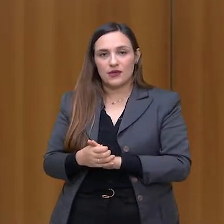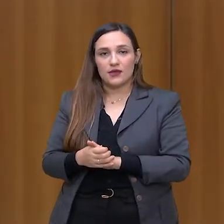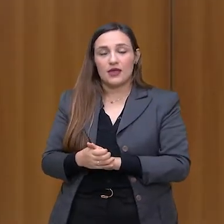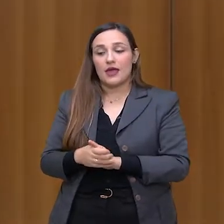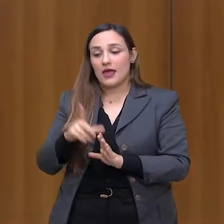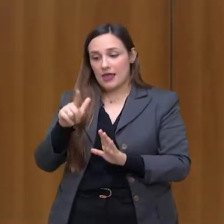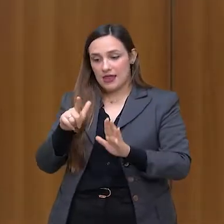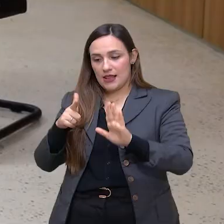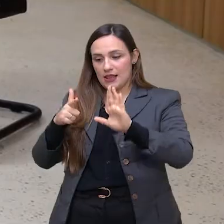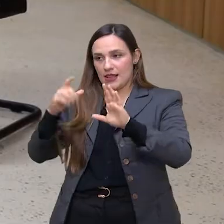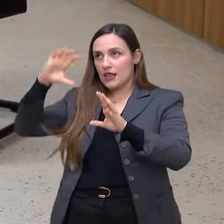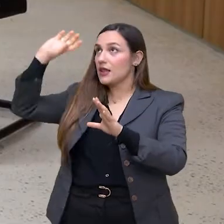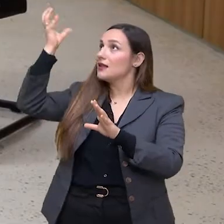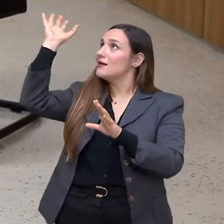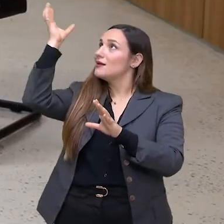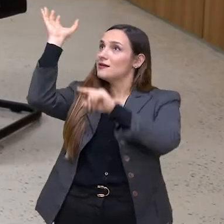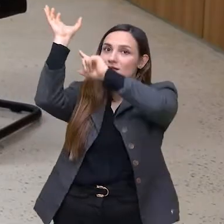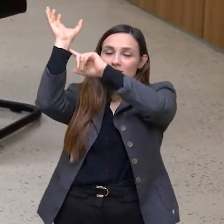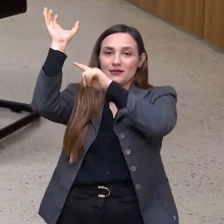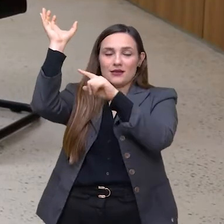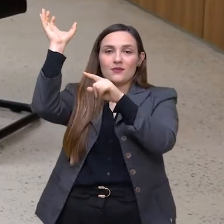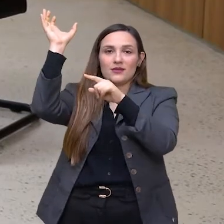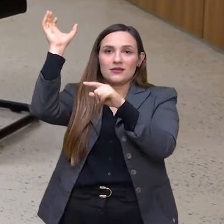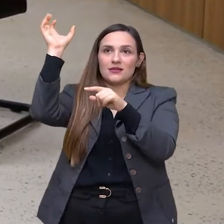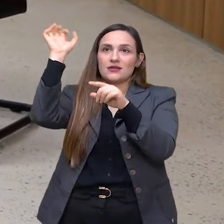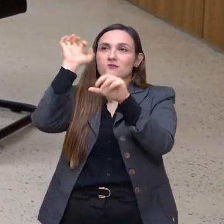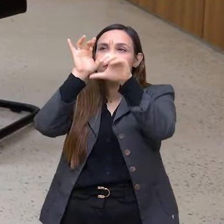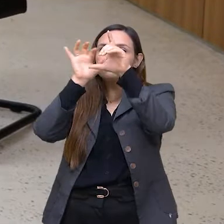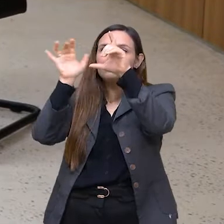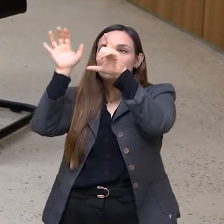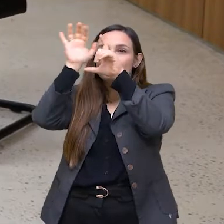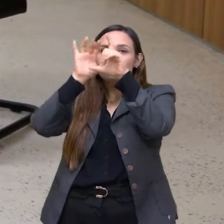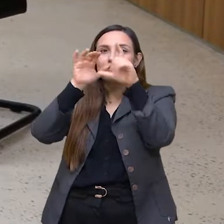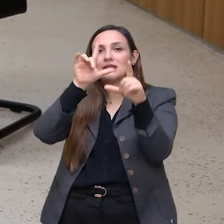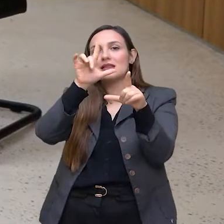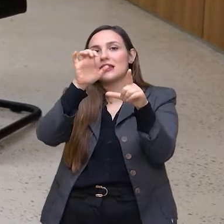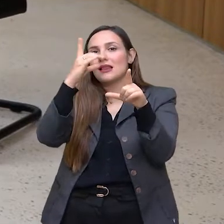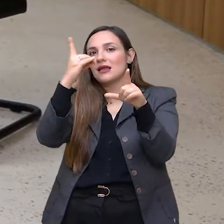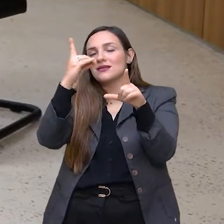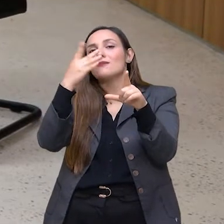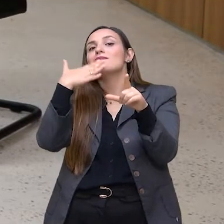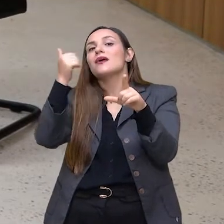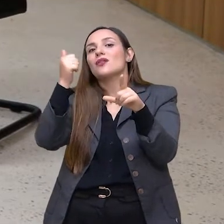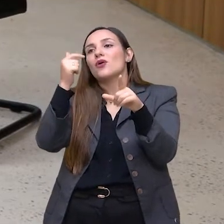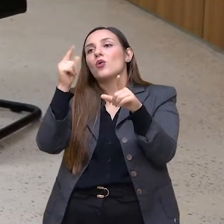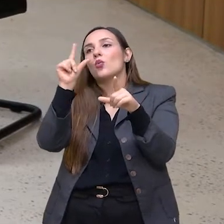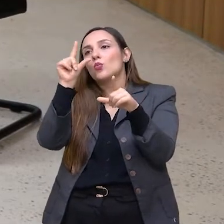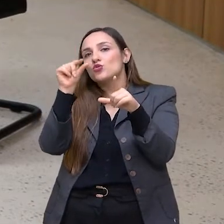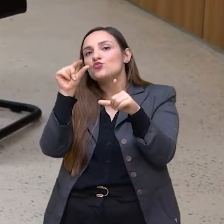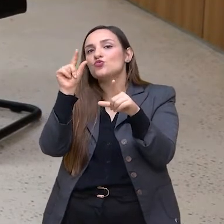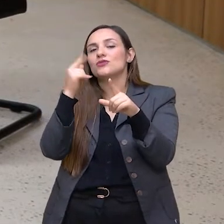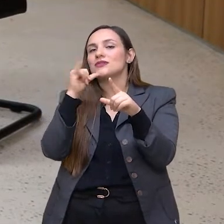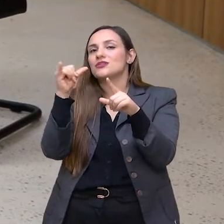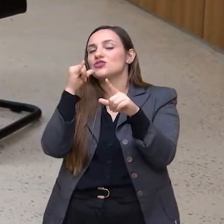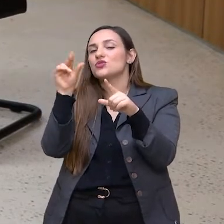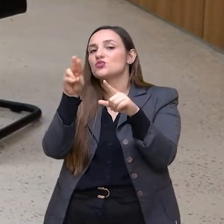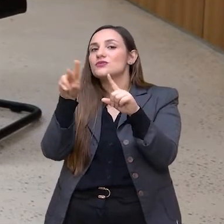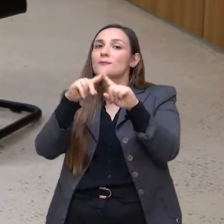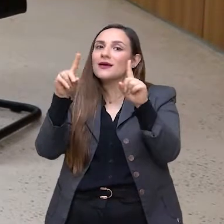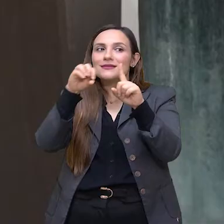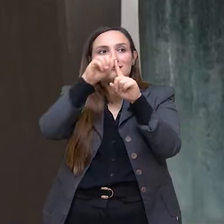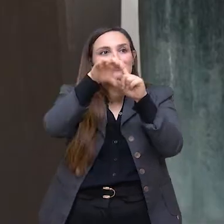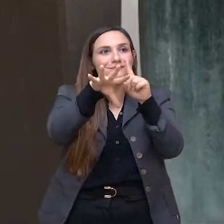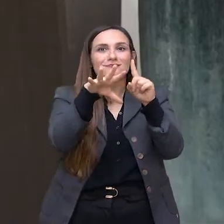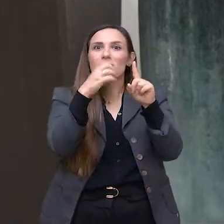lâmpada de LED. Ela tem menor consumo de energia, maior eficiência. E a gente,